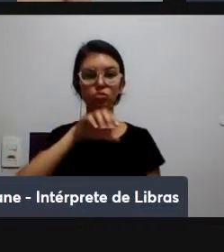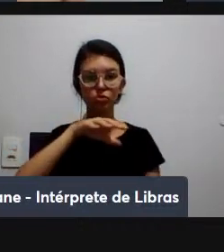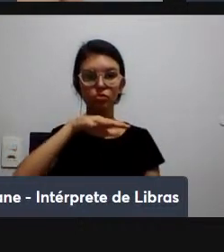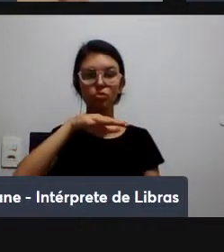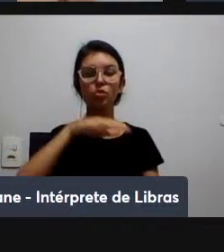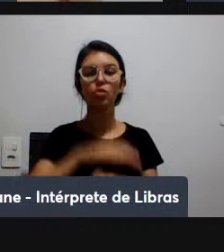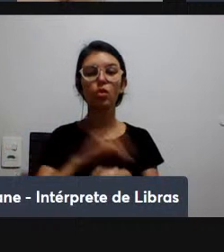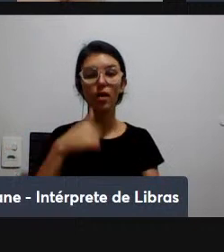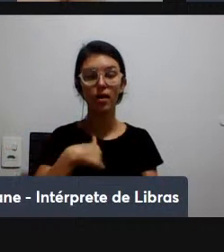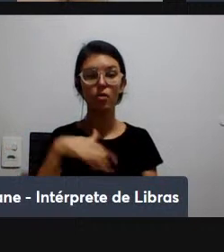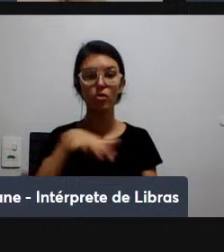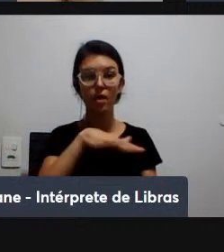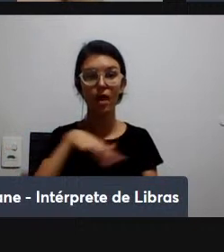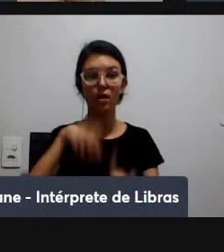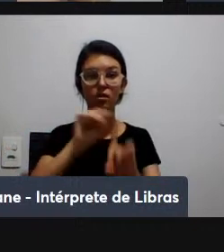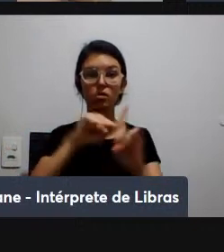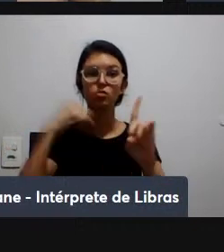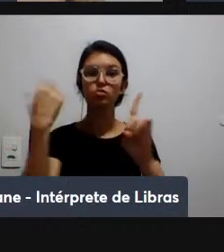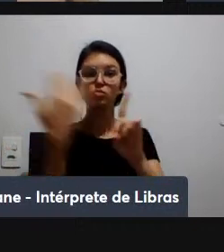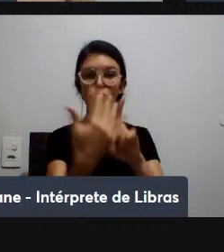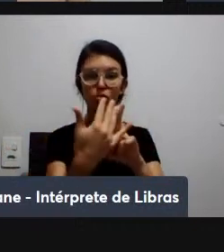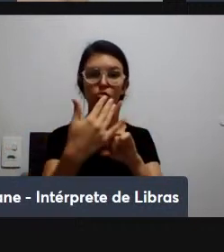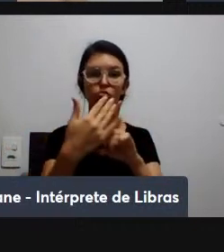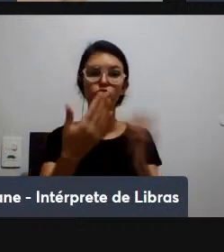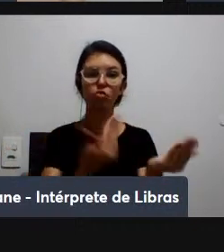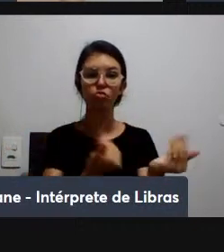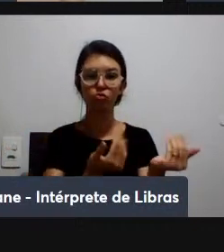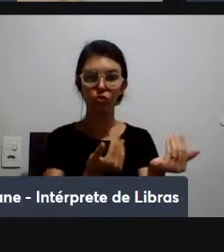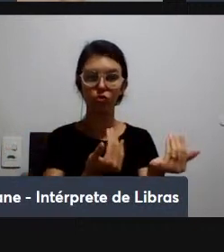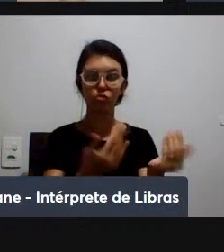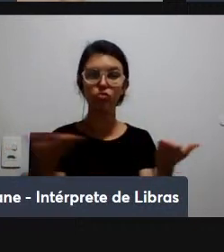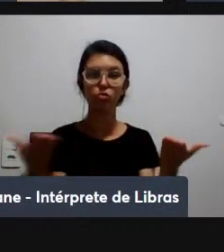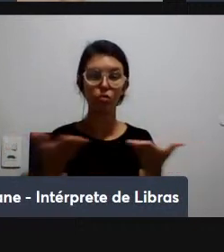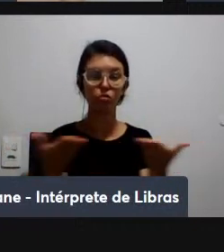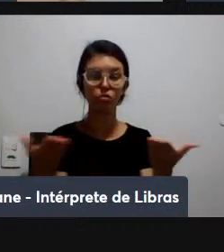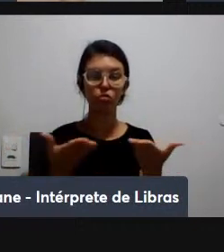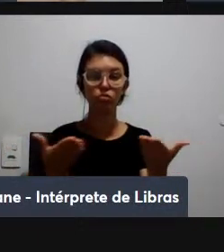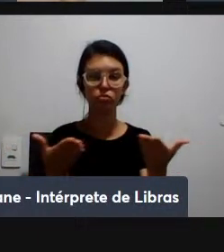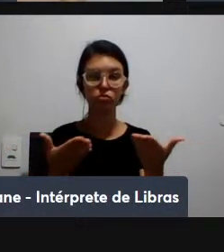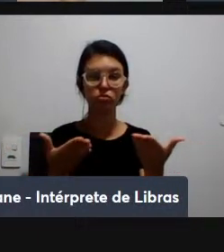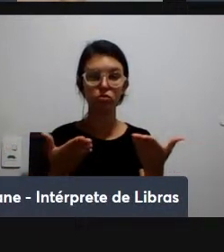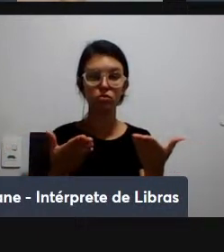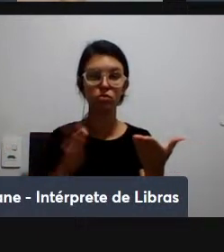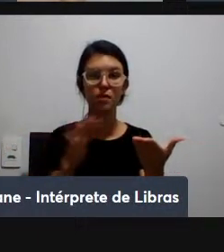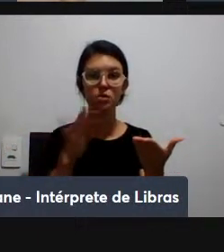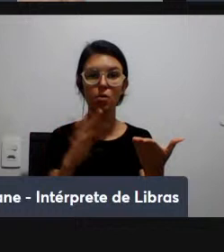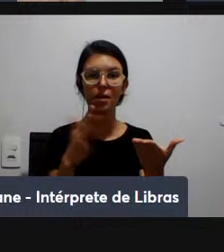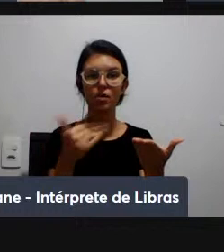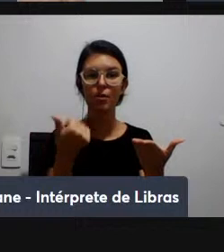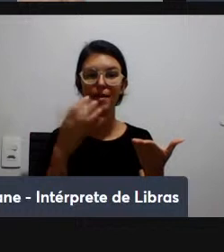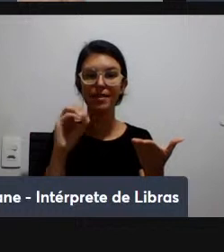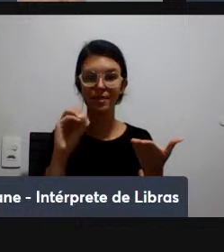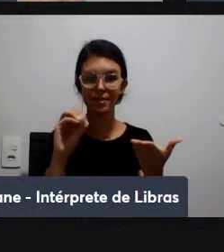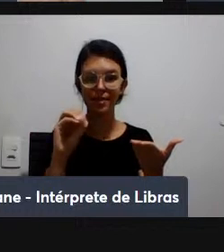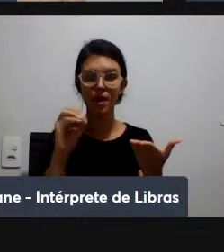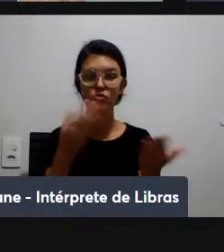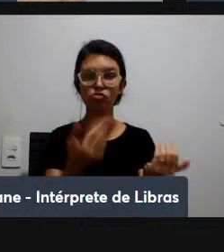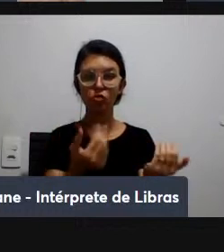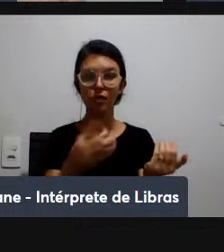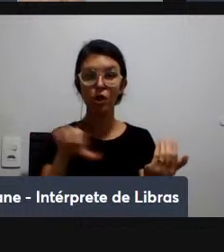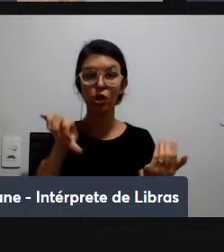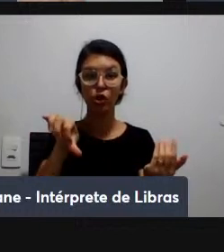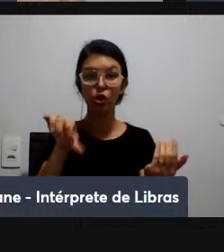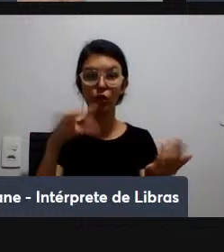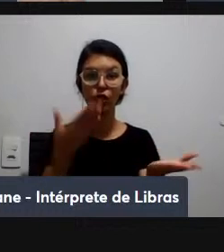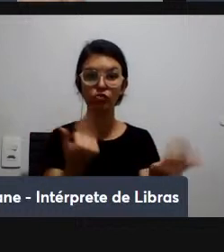campo da sociologia da juventude e hoje de 10 jovens no mundo, 9